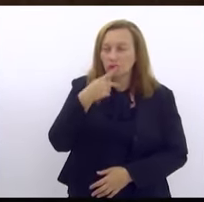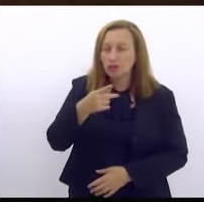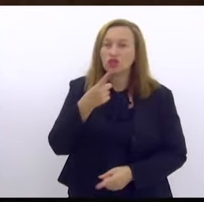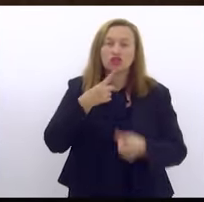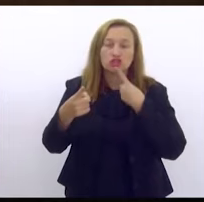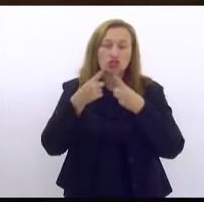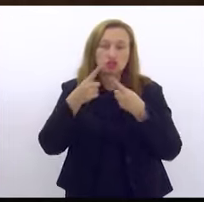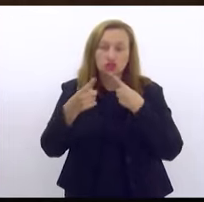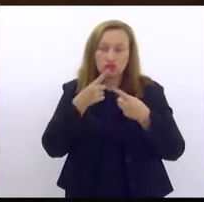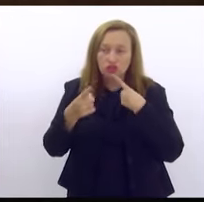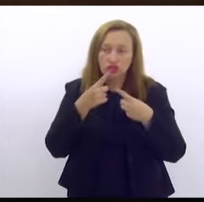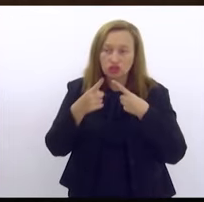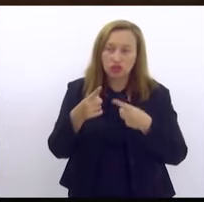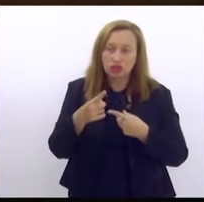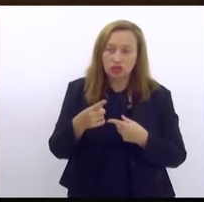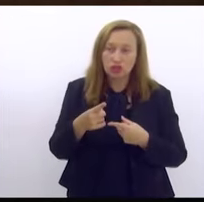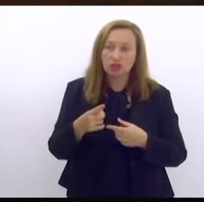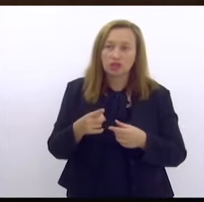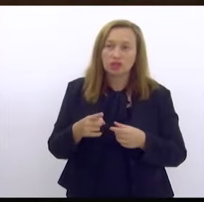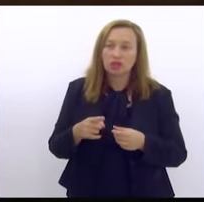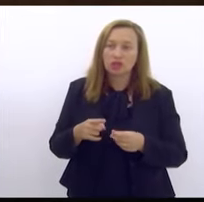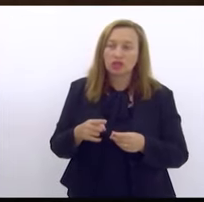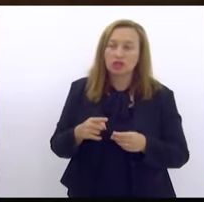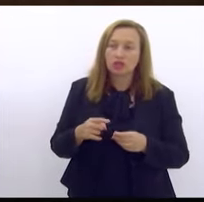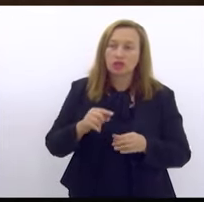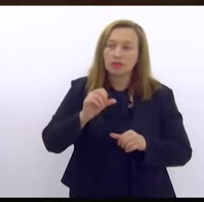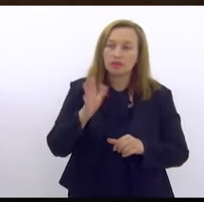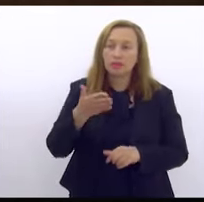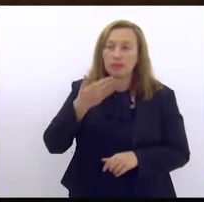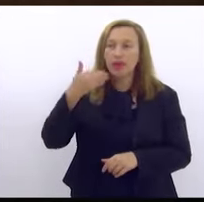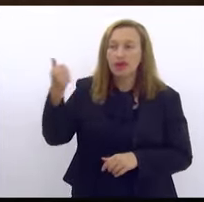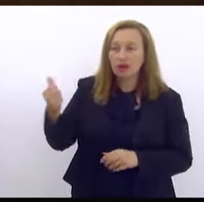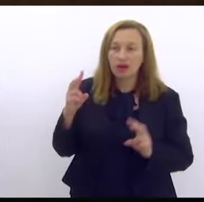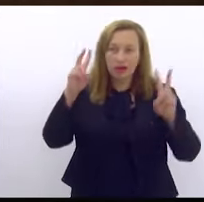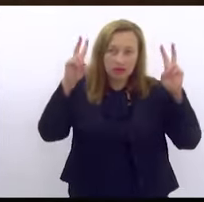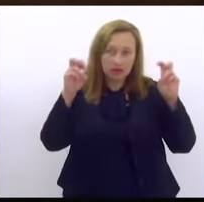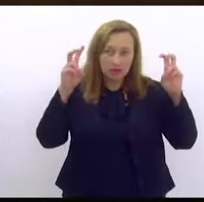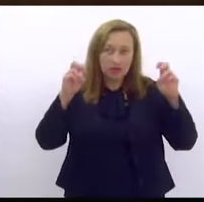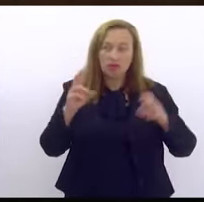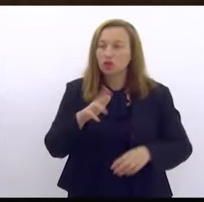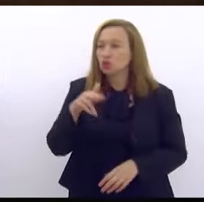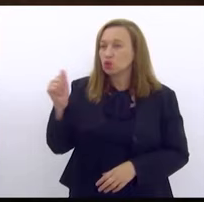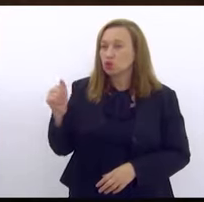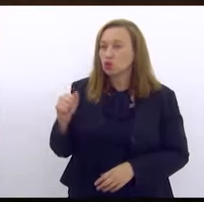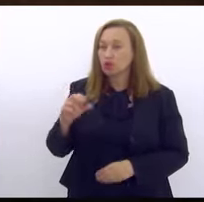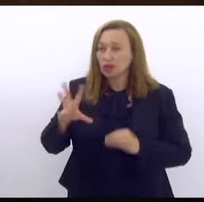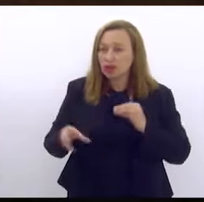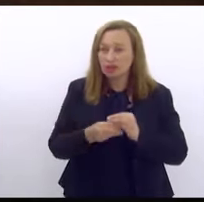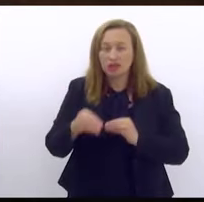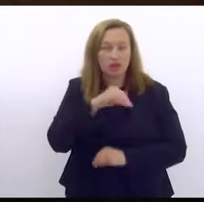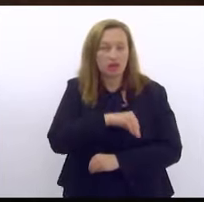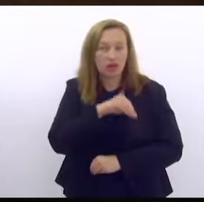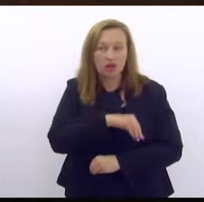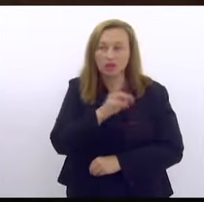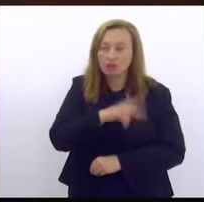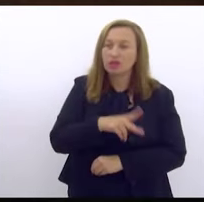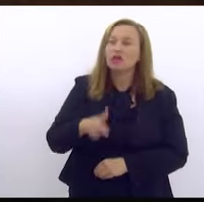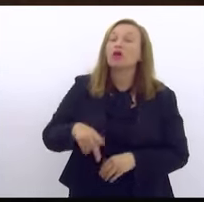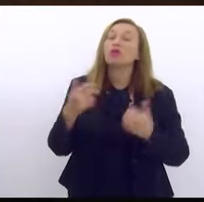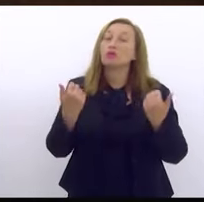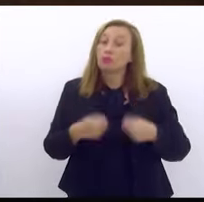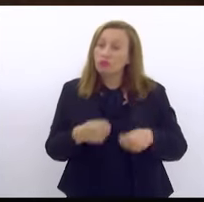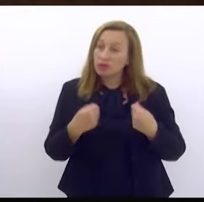e tentar reverter esse quadro, que é um quadro que já vem de muitos anos, de nunca votar o piso salarial do professor. Então, o professor tem que ser